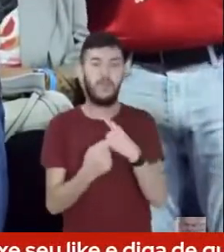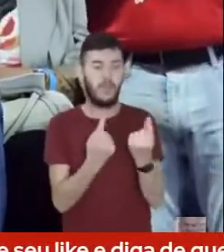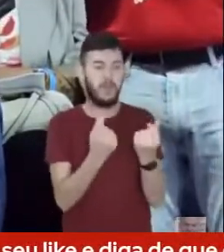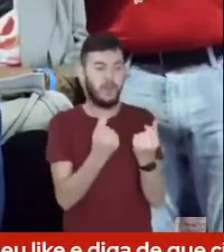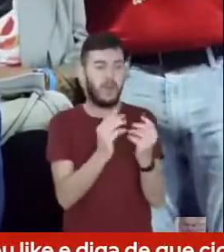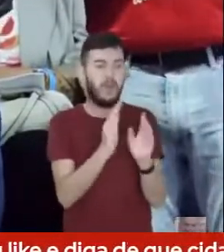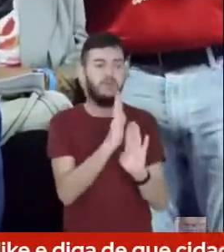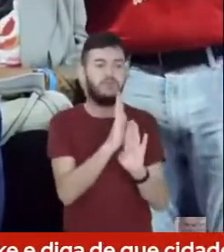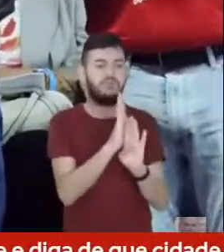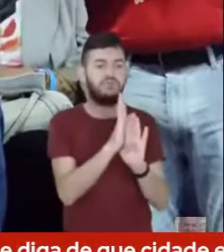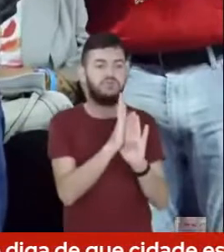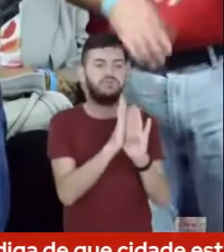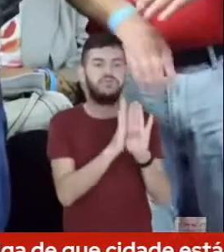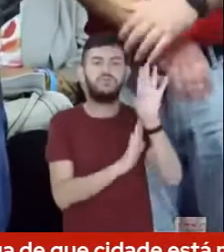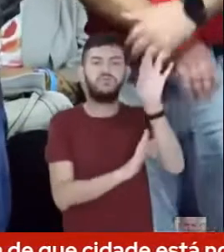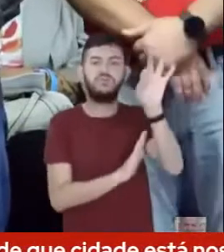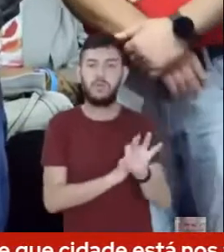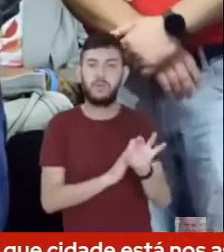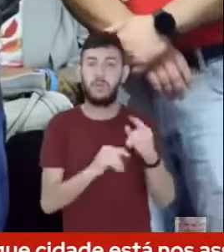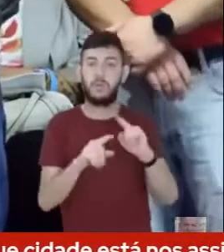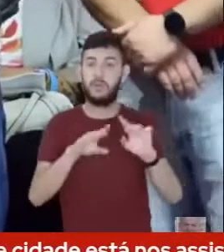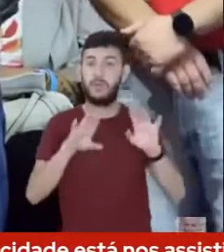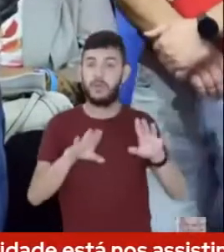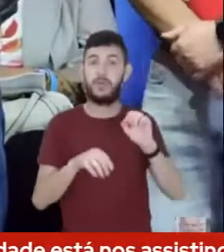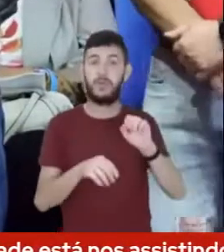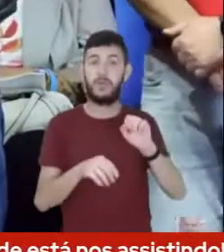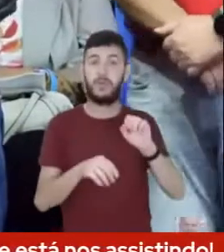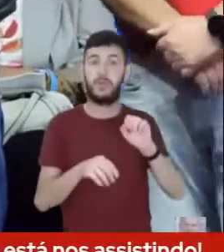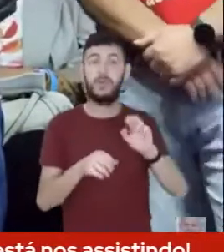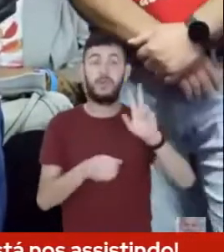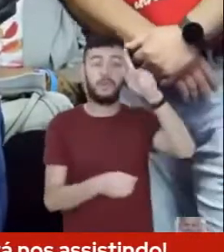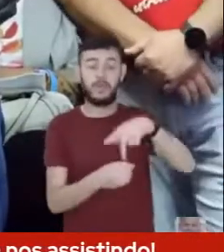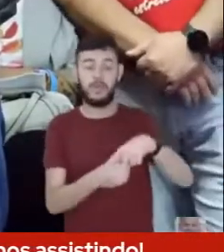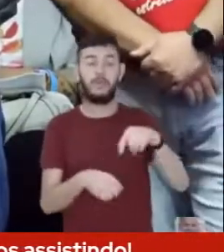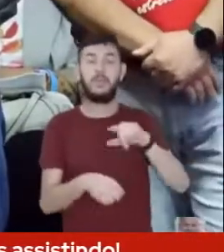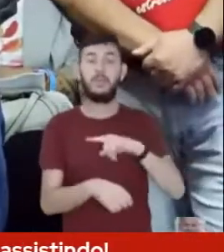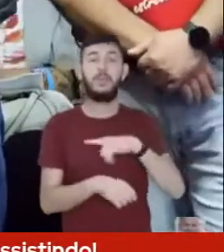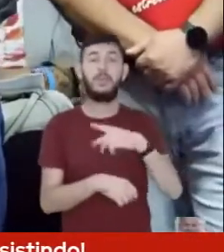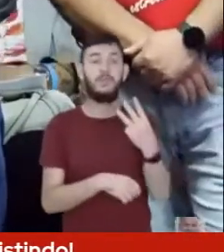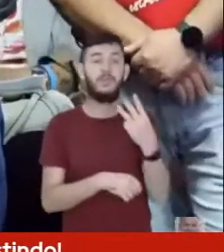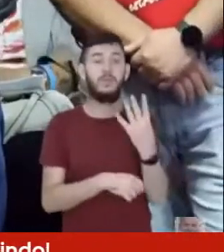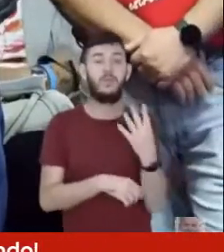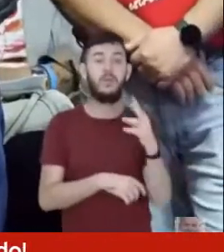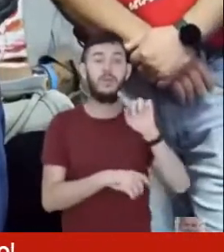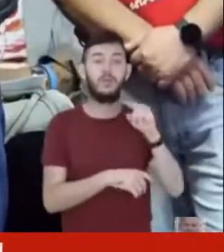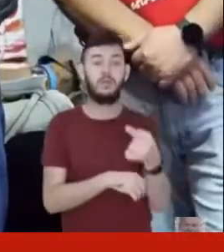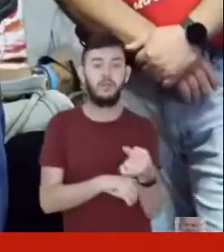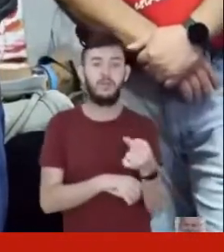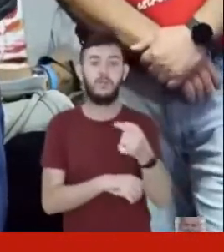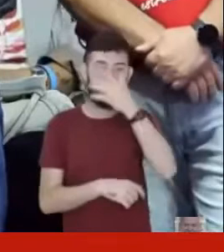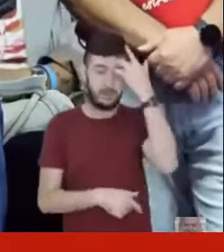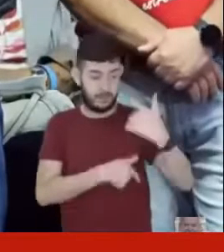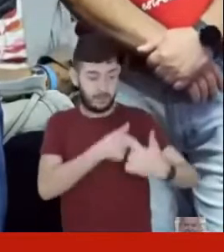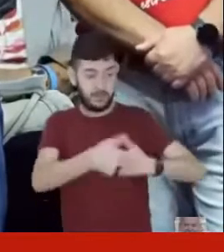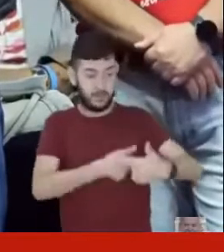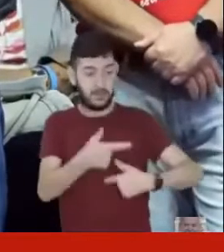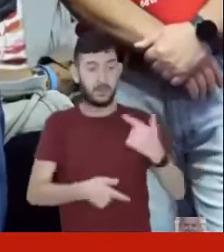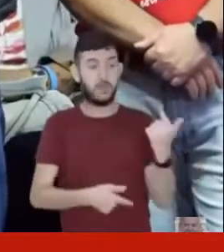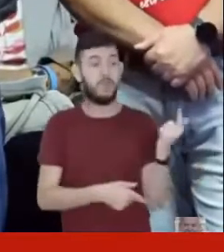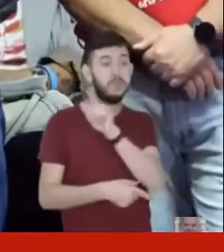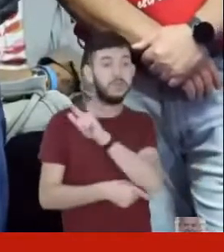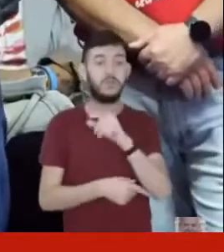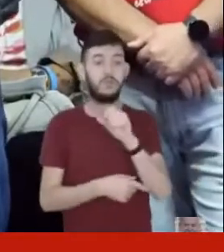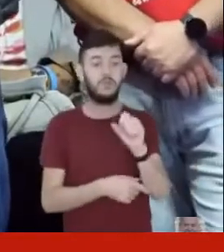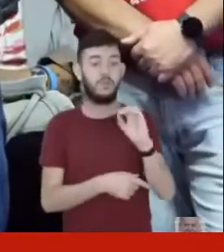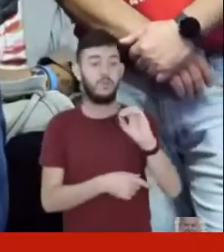34 mil petroleiros e petroleiras e chegamos a 87 mil petroleiros e petroleiras. Pegou